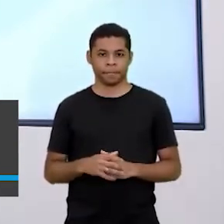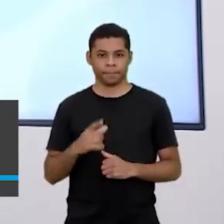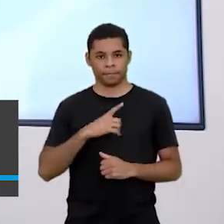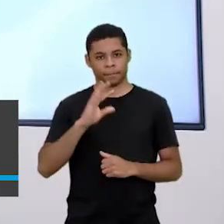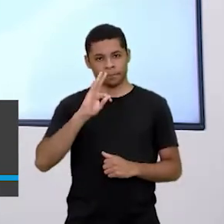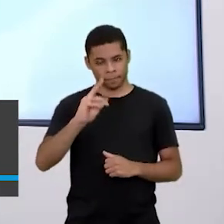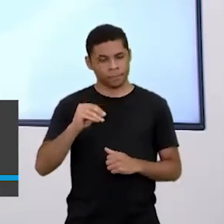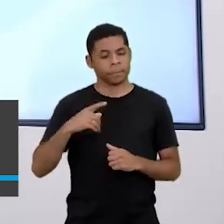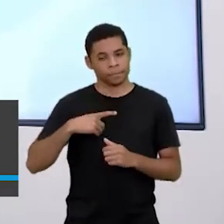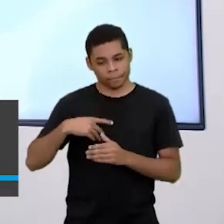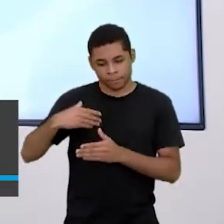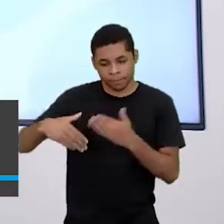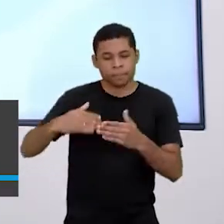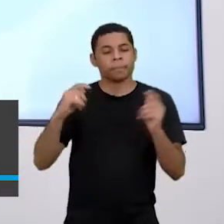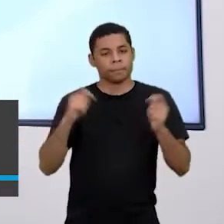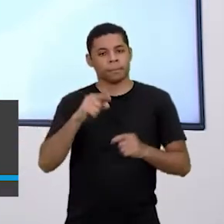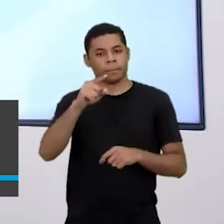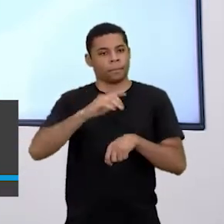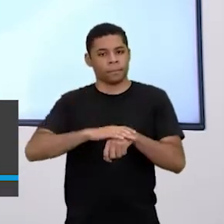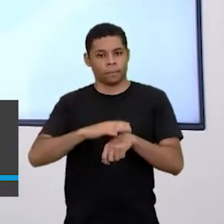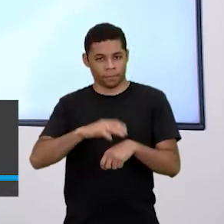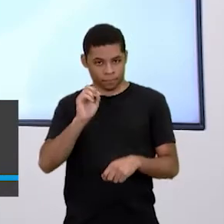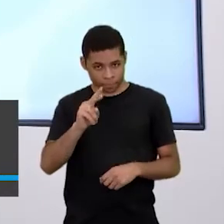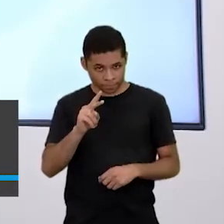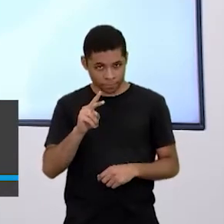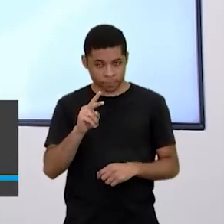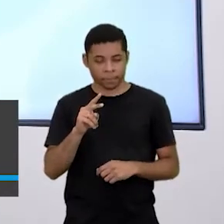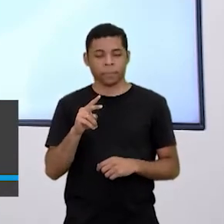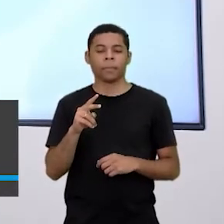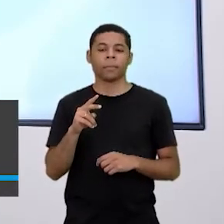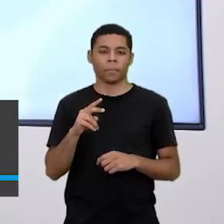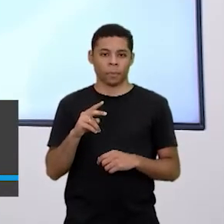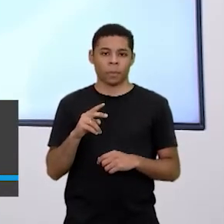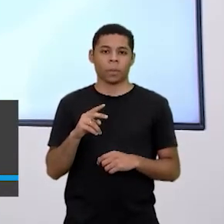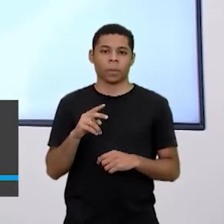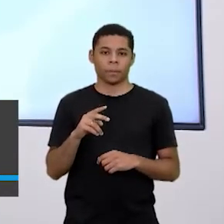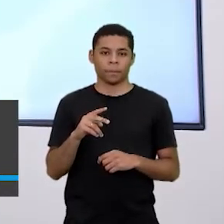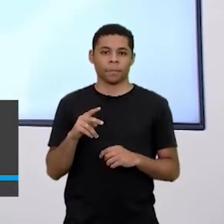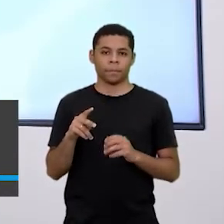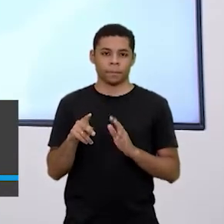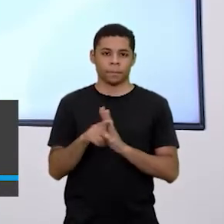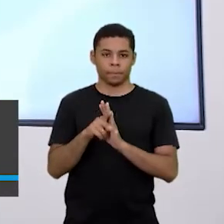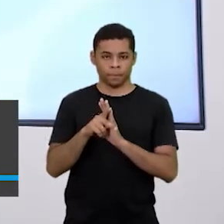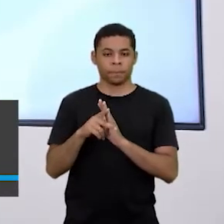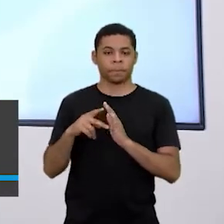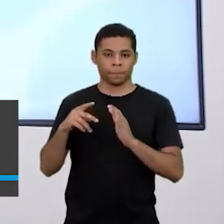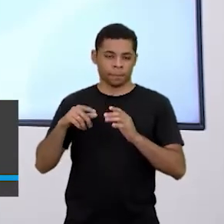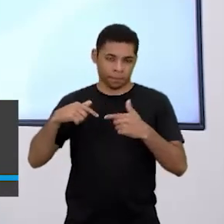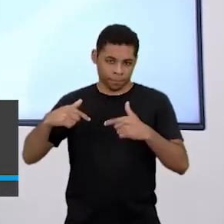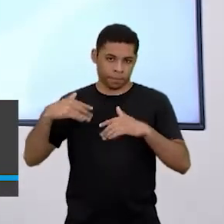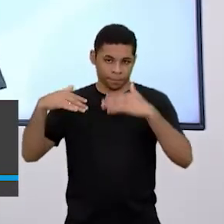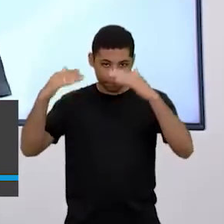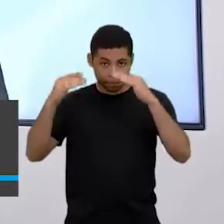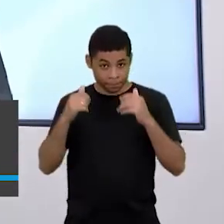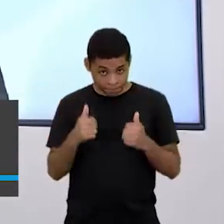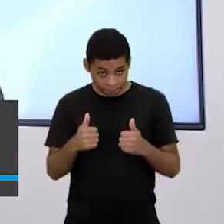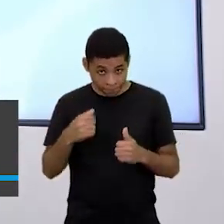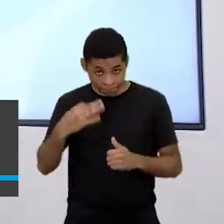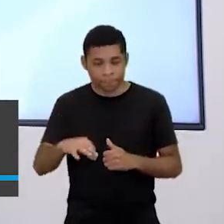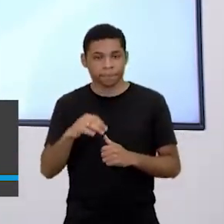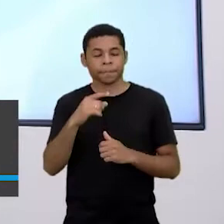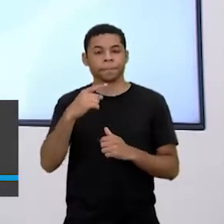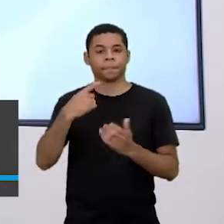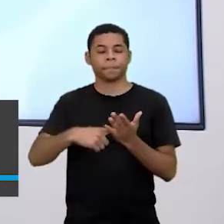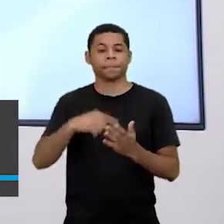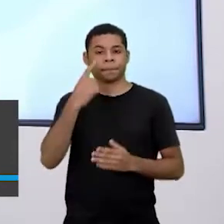parte aí de metacognição é que vocês vão fazer aqui durante essa parte do desenvolvimento, certo? E aí a gente vai